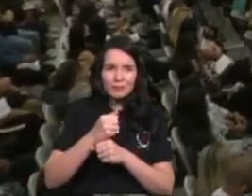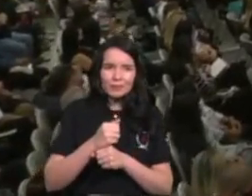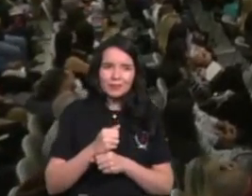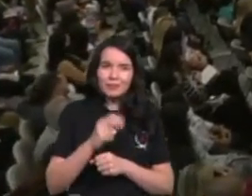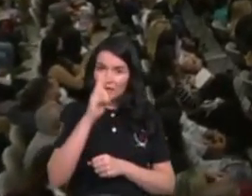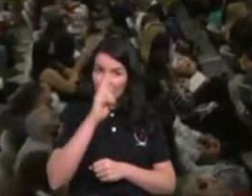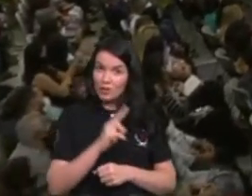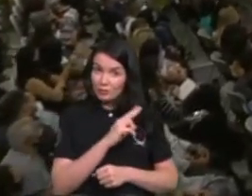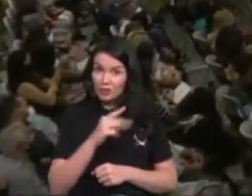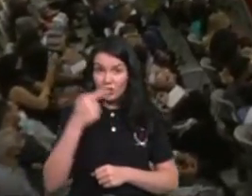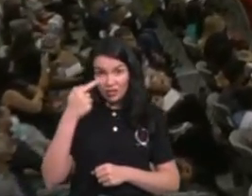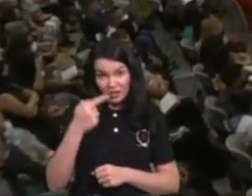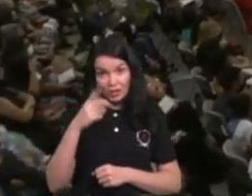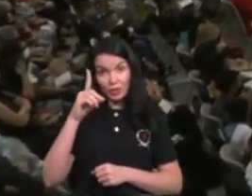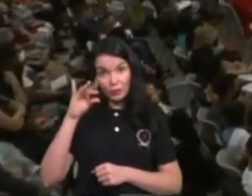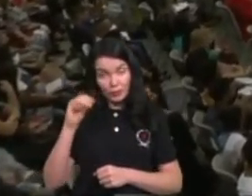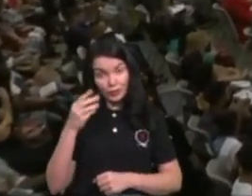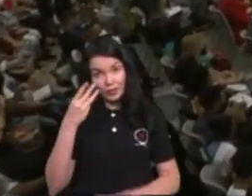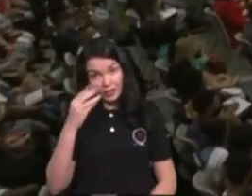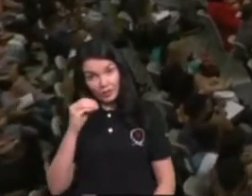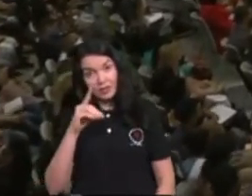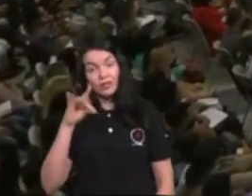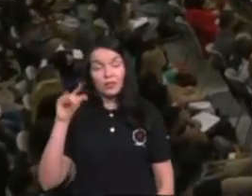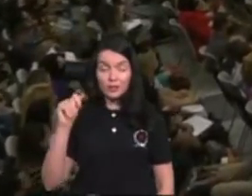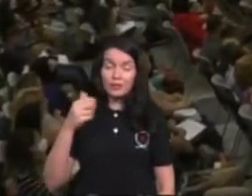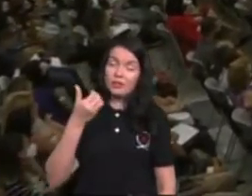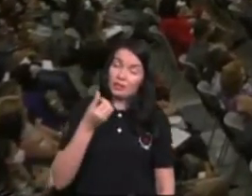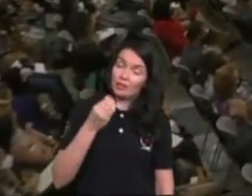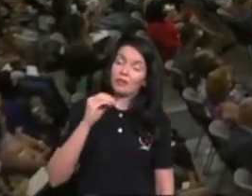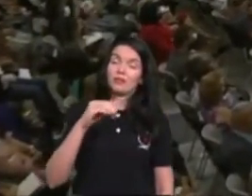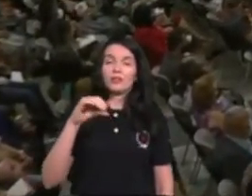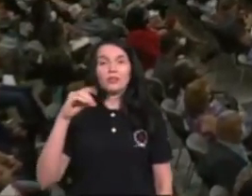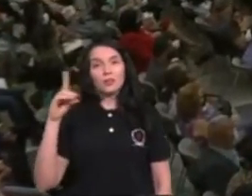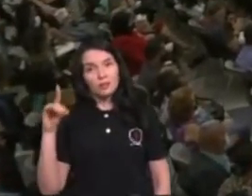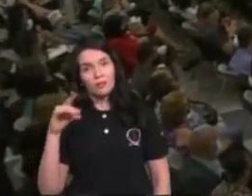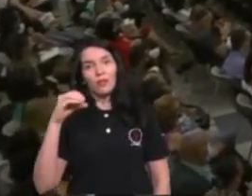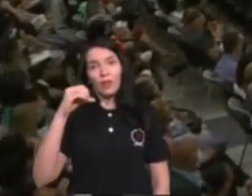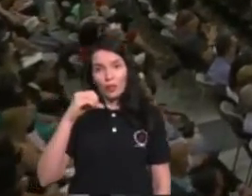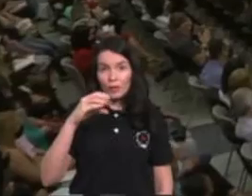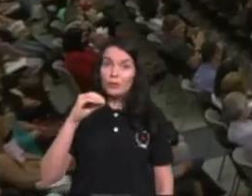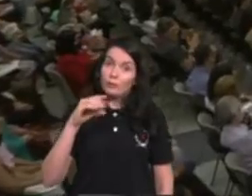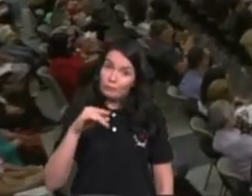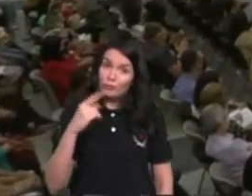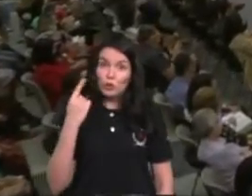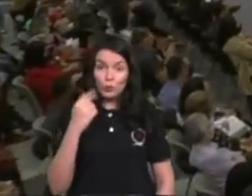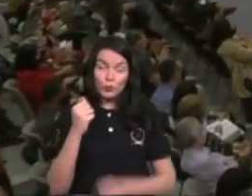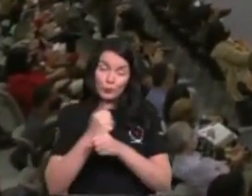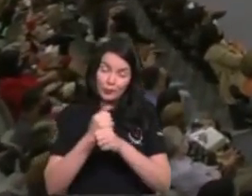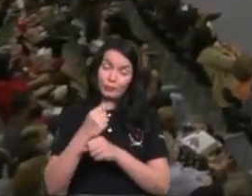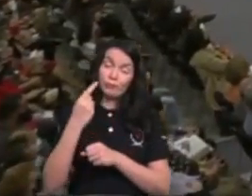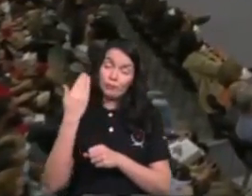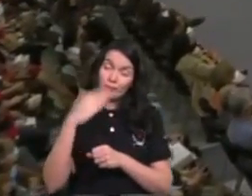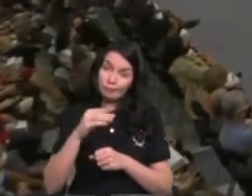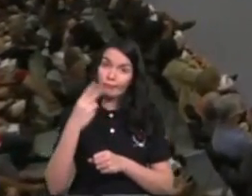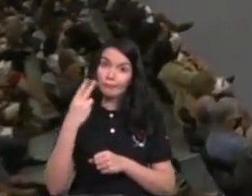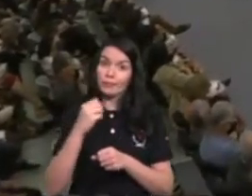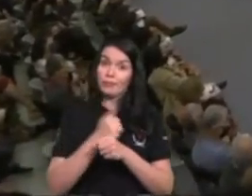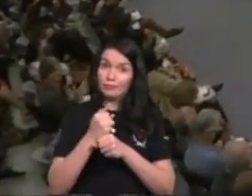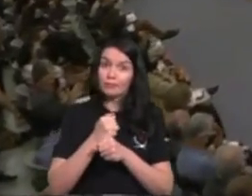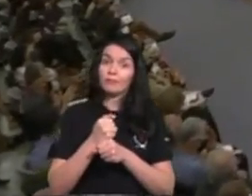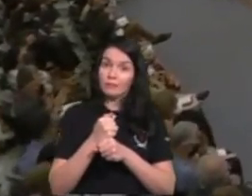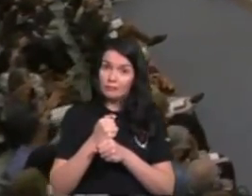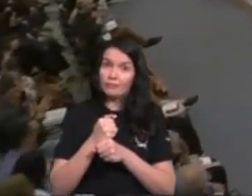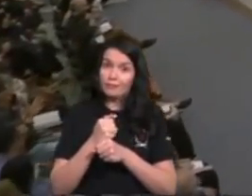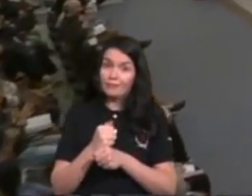de 7º dia de 30 dias de 60 dias de 90 dias de 180 dias de um ano de um ano e meio de doida